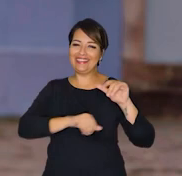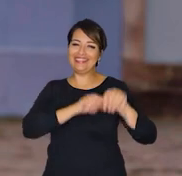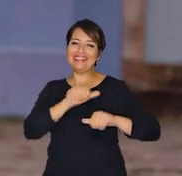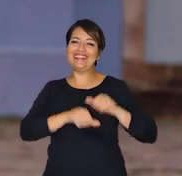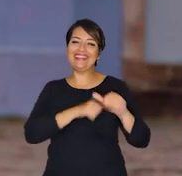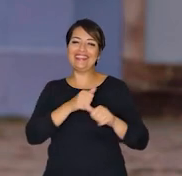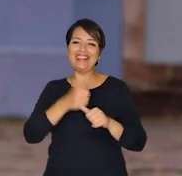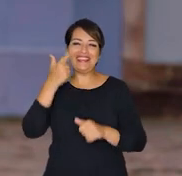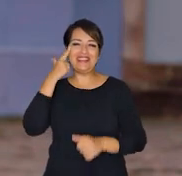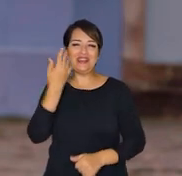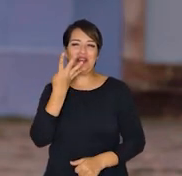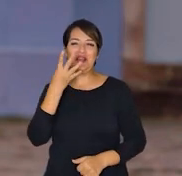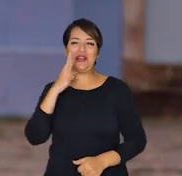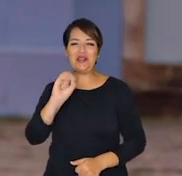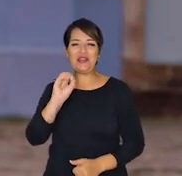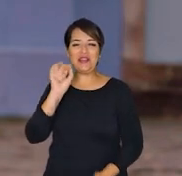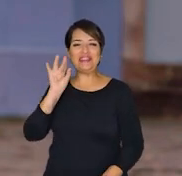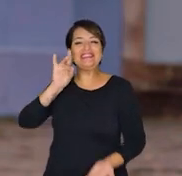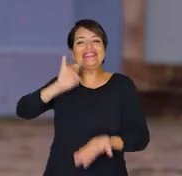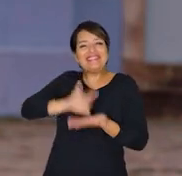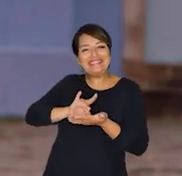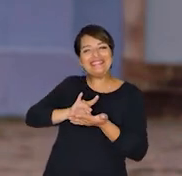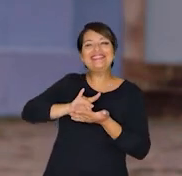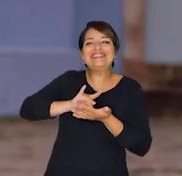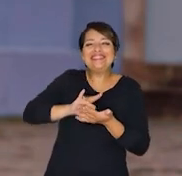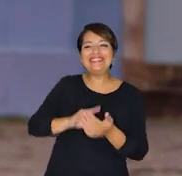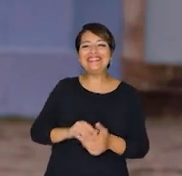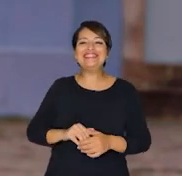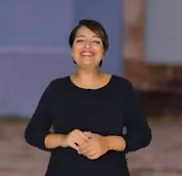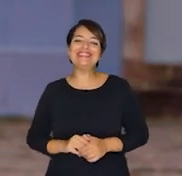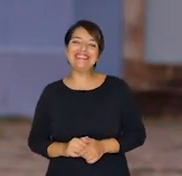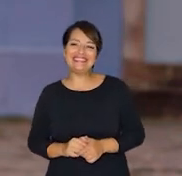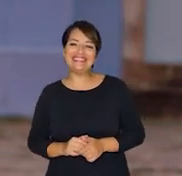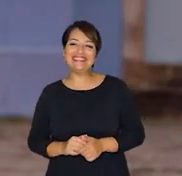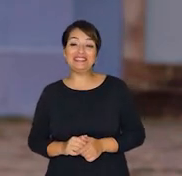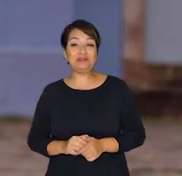Freixo 40, eu a pé.